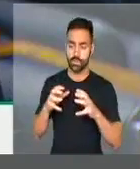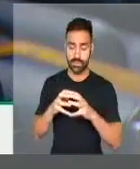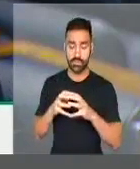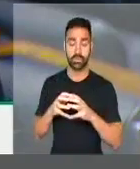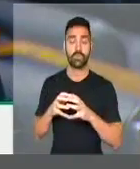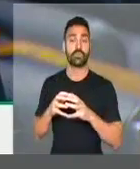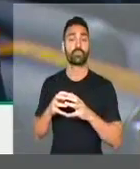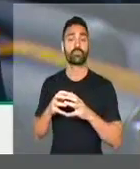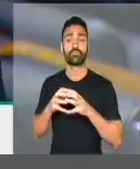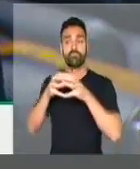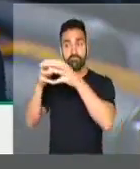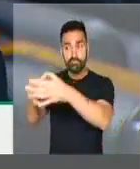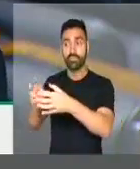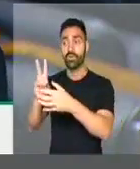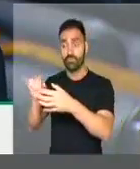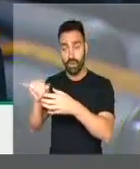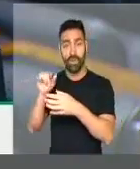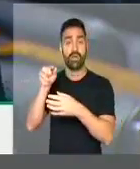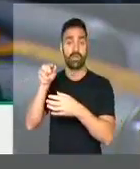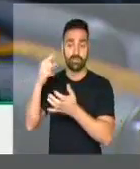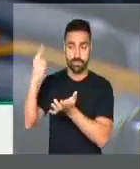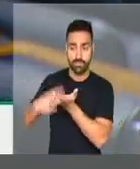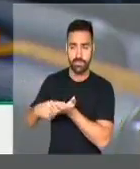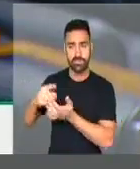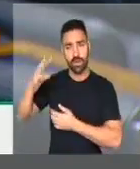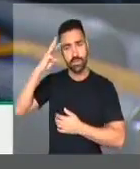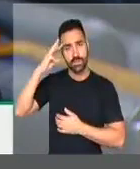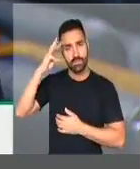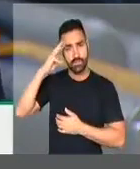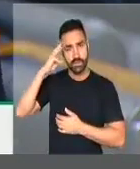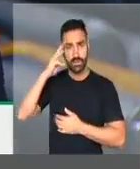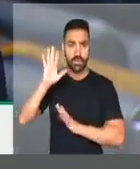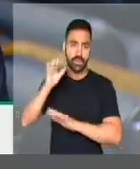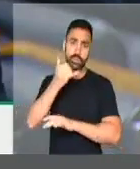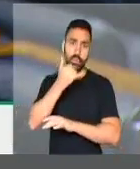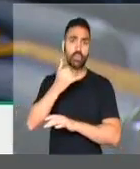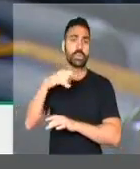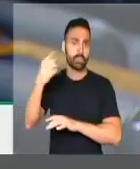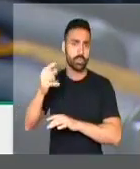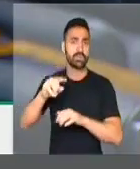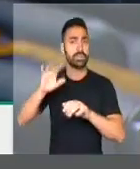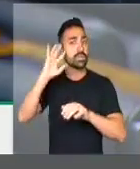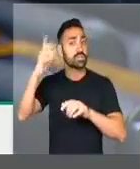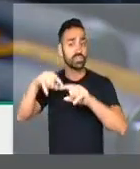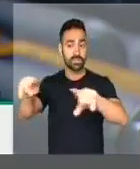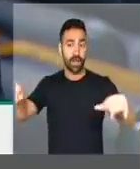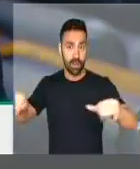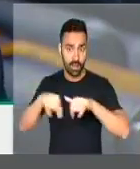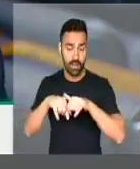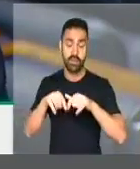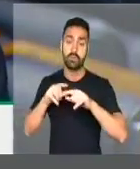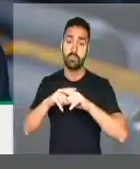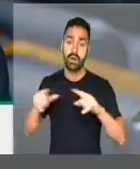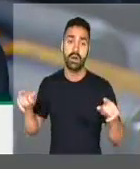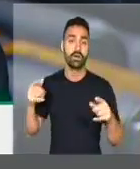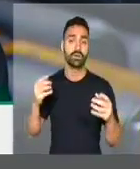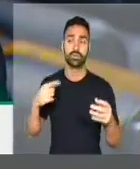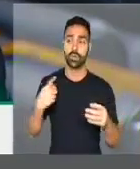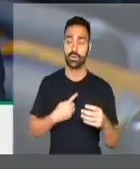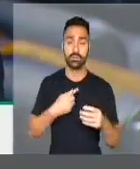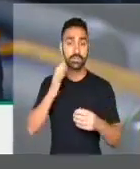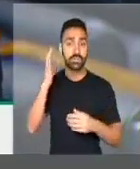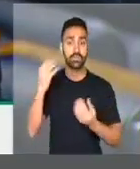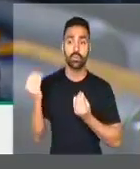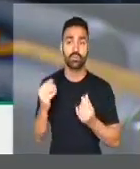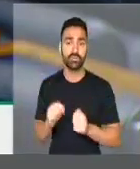os jogos até à noite no irá realizar terça feira nós vamos dividir o plenário para que nós possamos definir o qual procedimento a ser